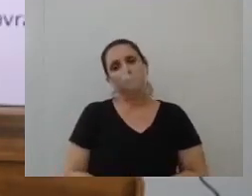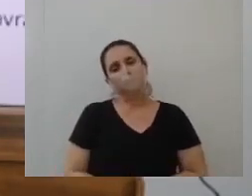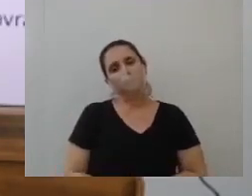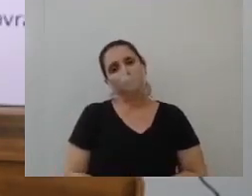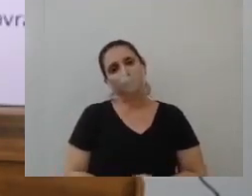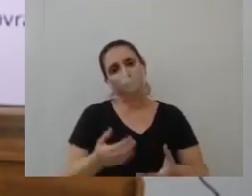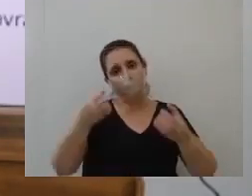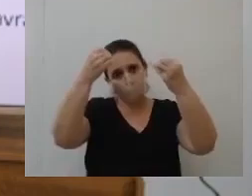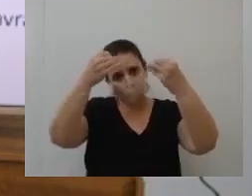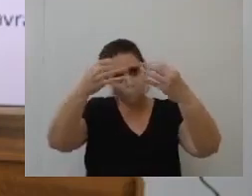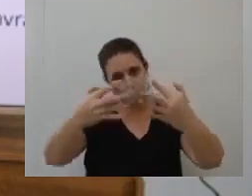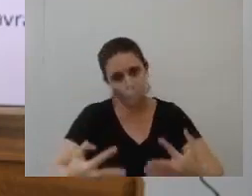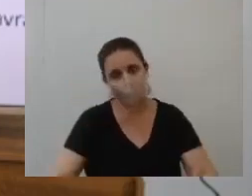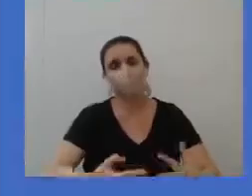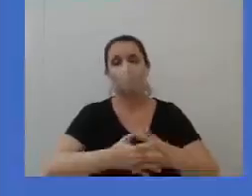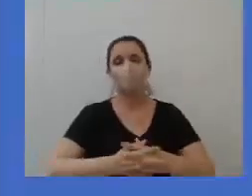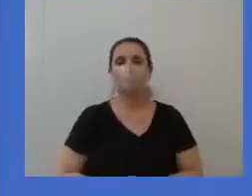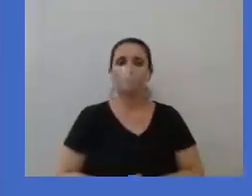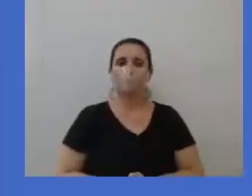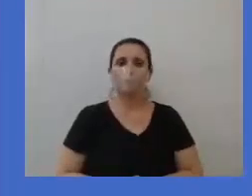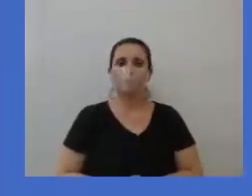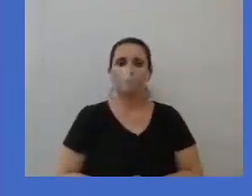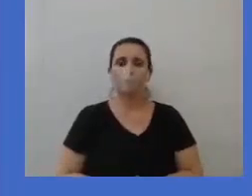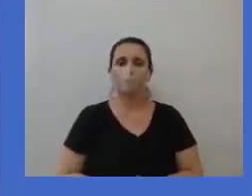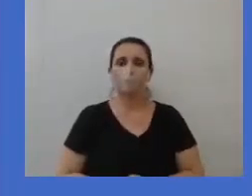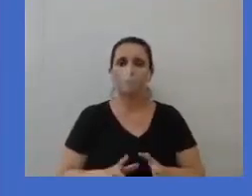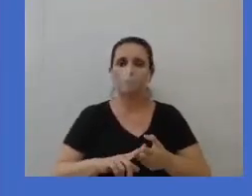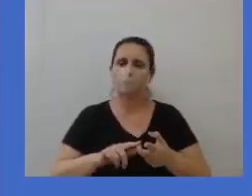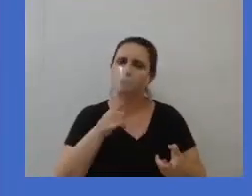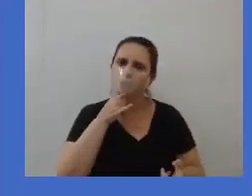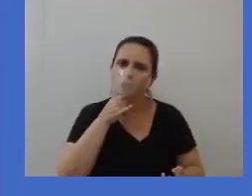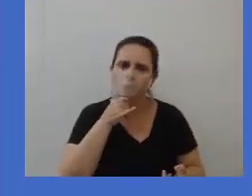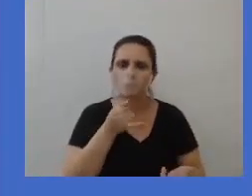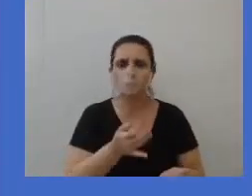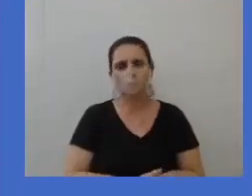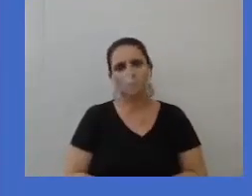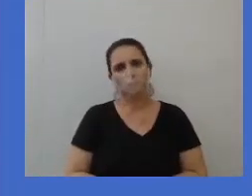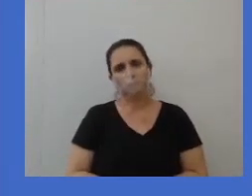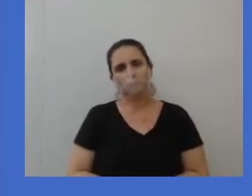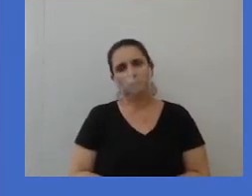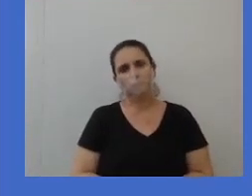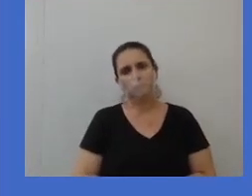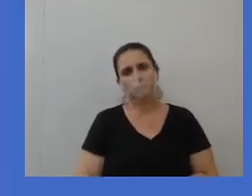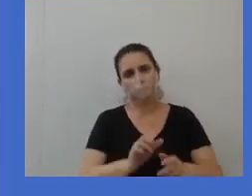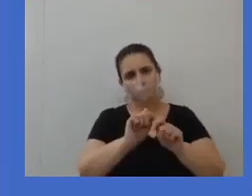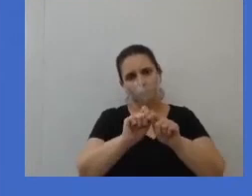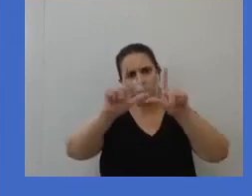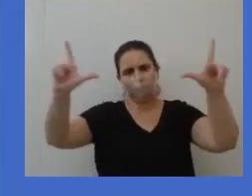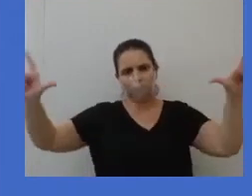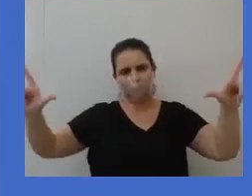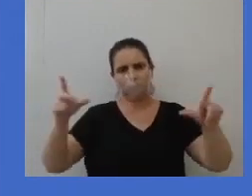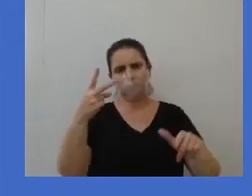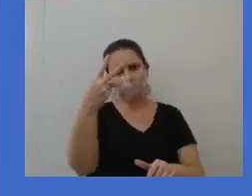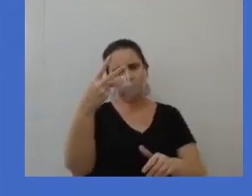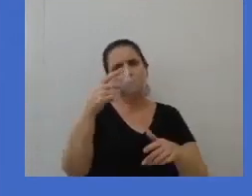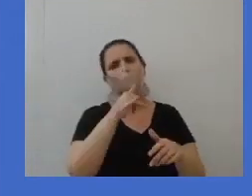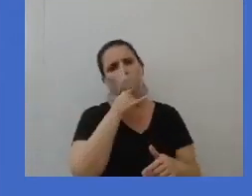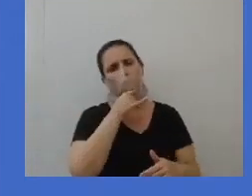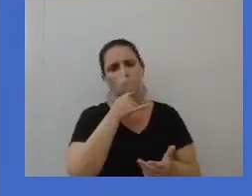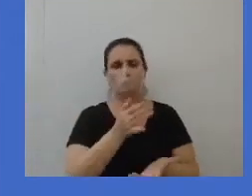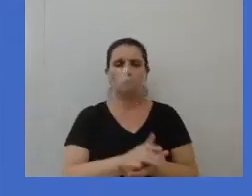que definir muito bem e também dar exemplos, né? Aí eu vou pedir tela cheia para a gente ver dois